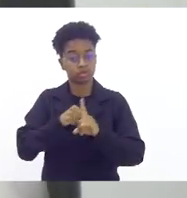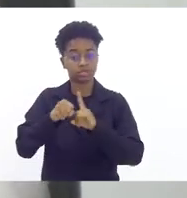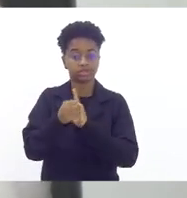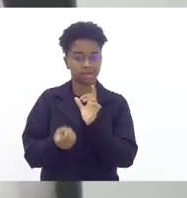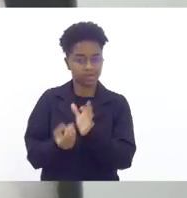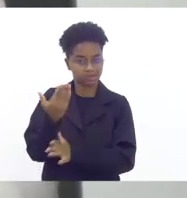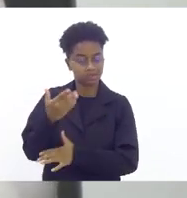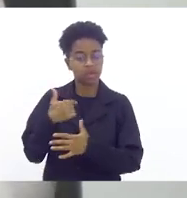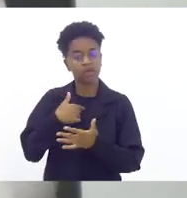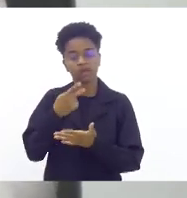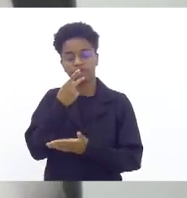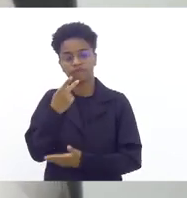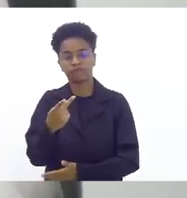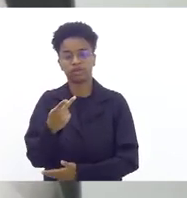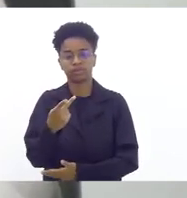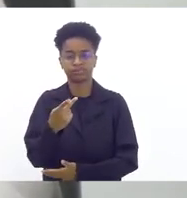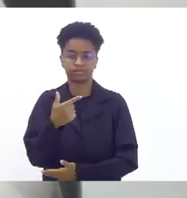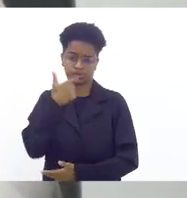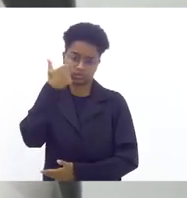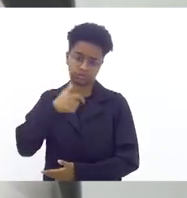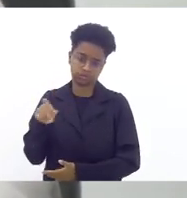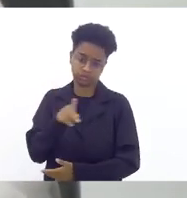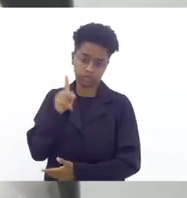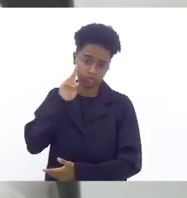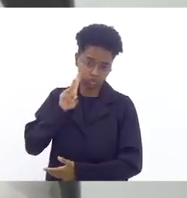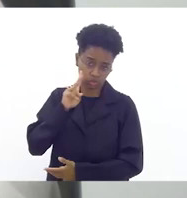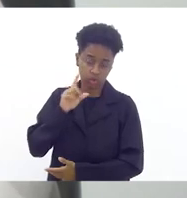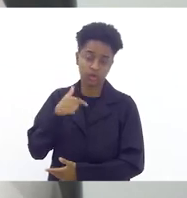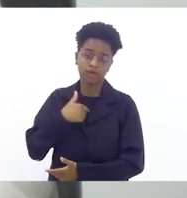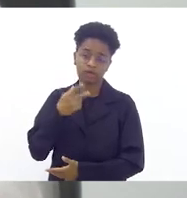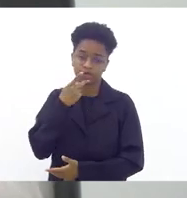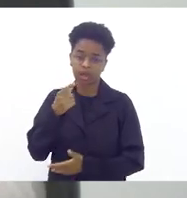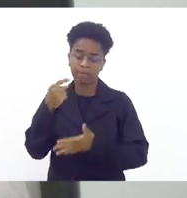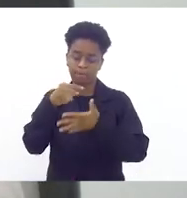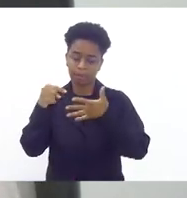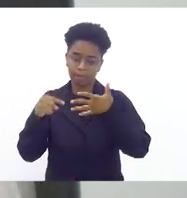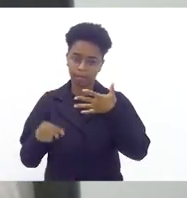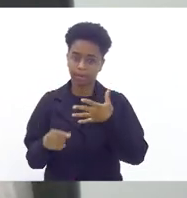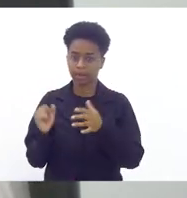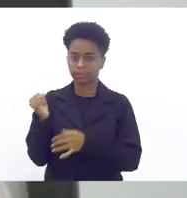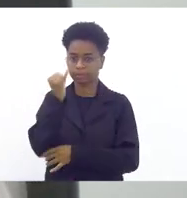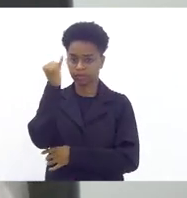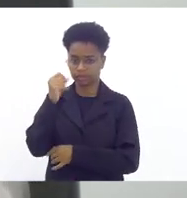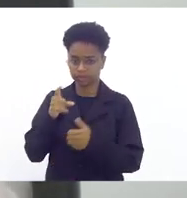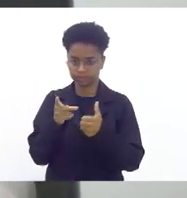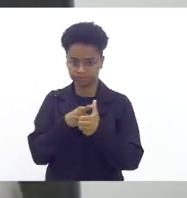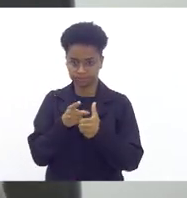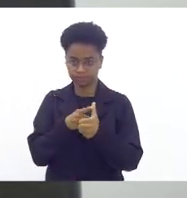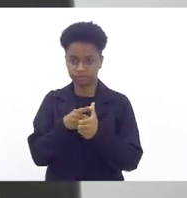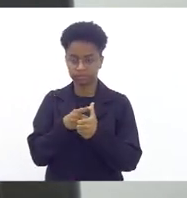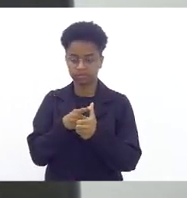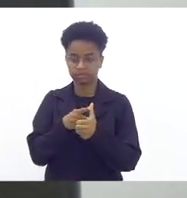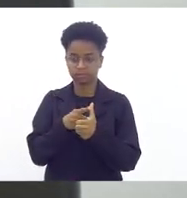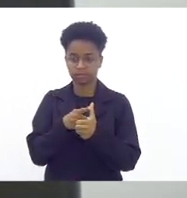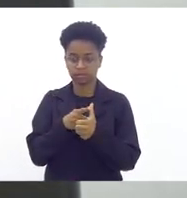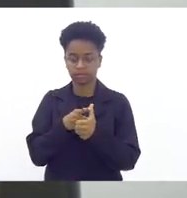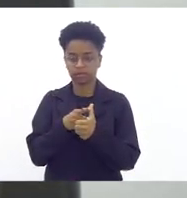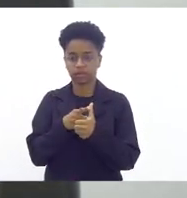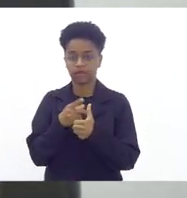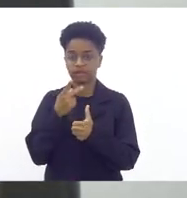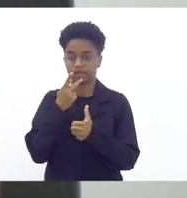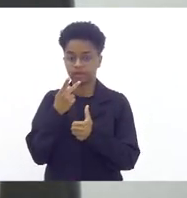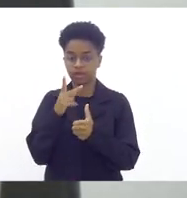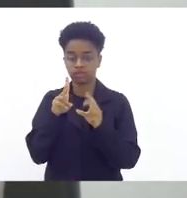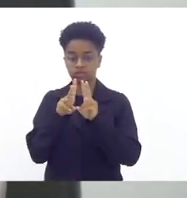citar algum, eu como professor de história, quero citar algumas questões que são importantes. primeiramente citar a